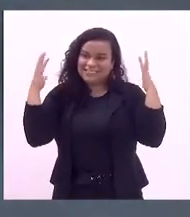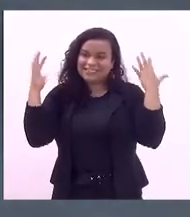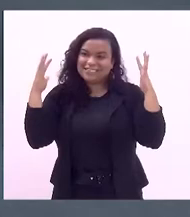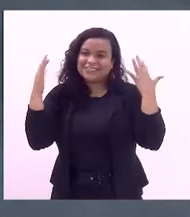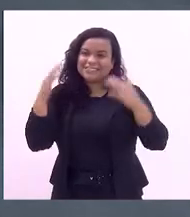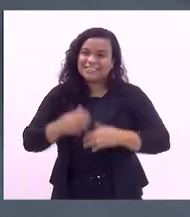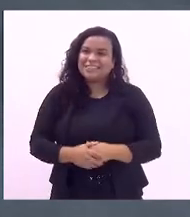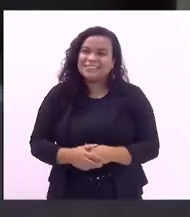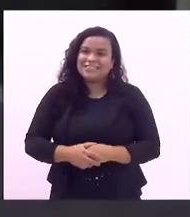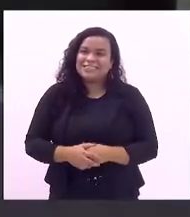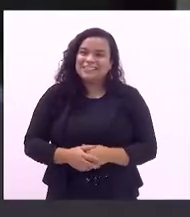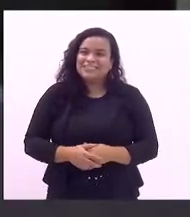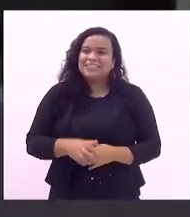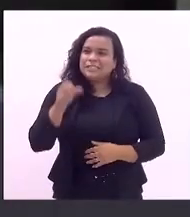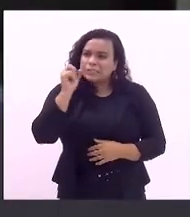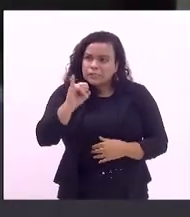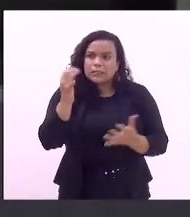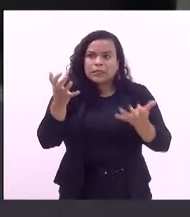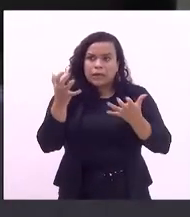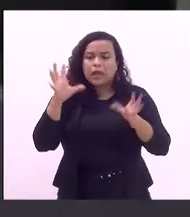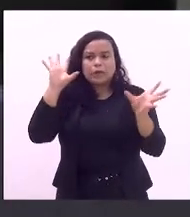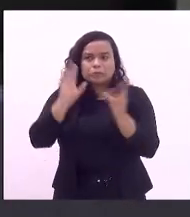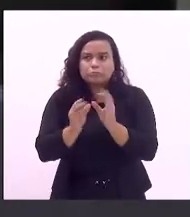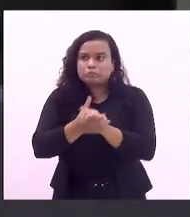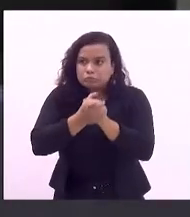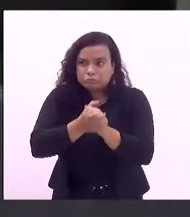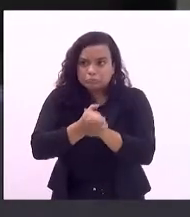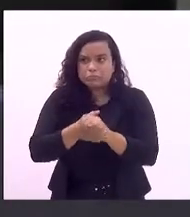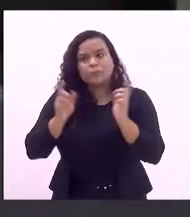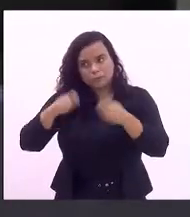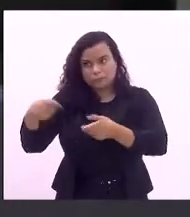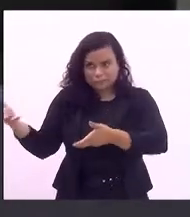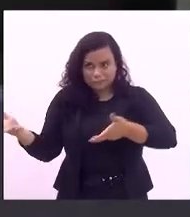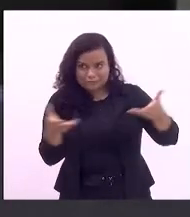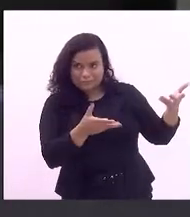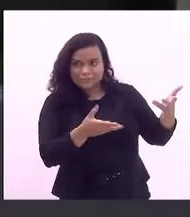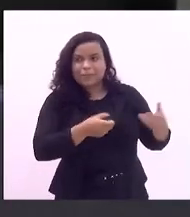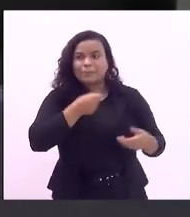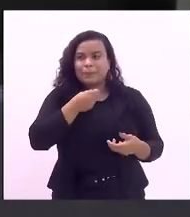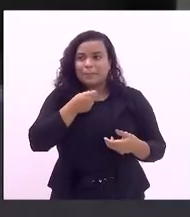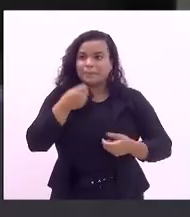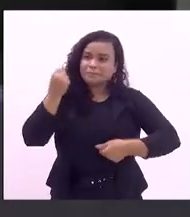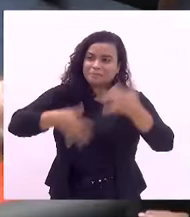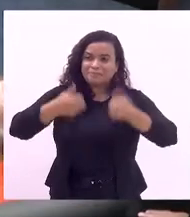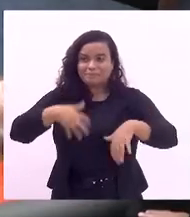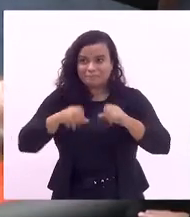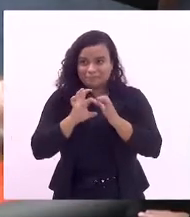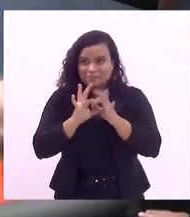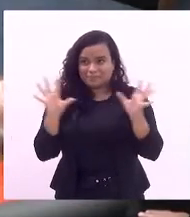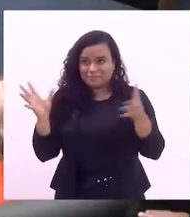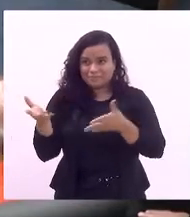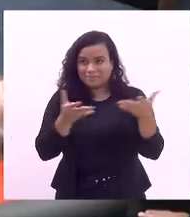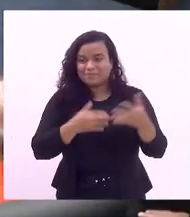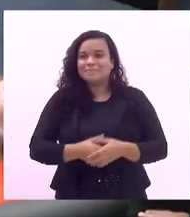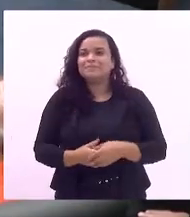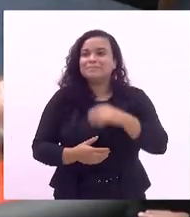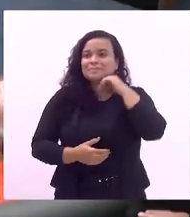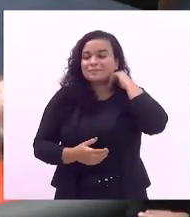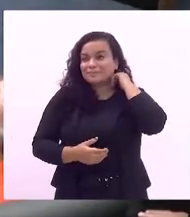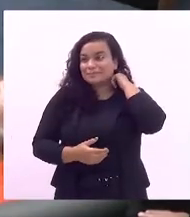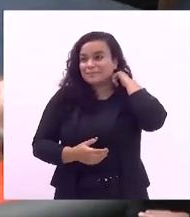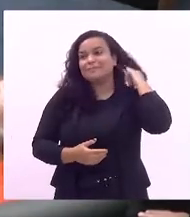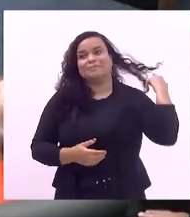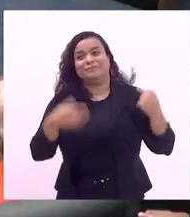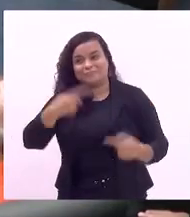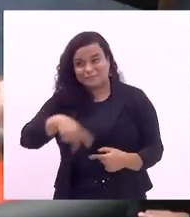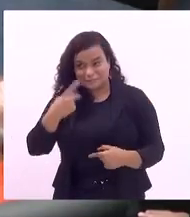como consultar o senhor se quiser fazer uma breve saudação usar ali A Tribuna A gente tem que dar honra